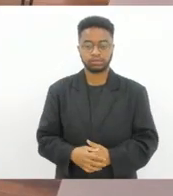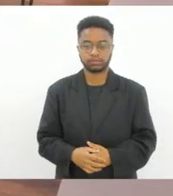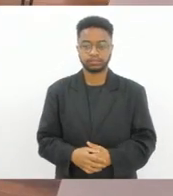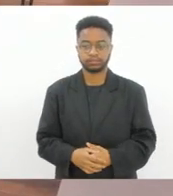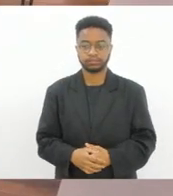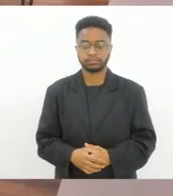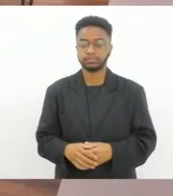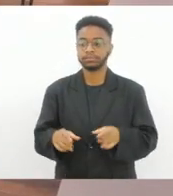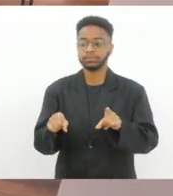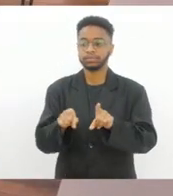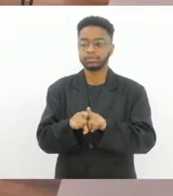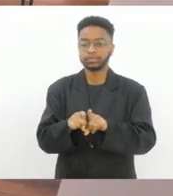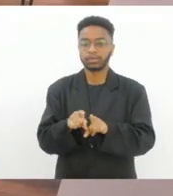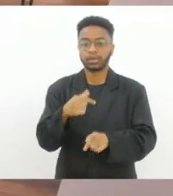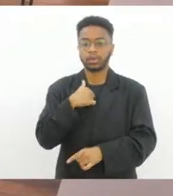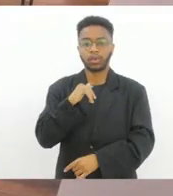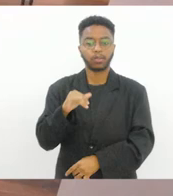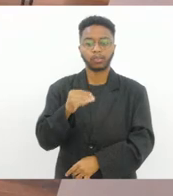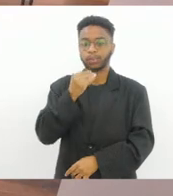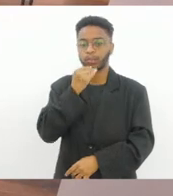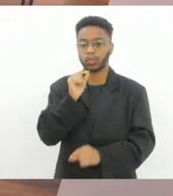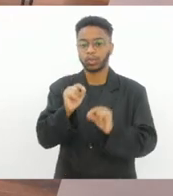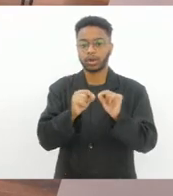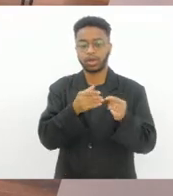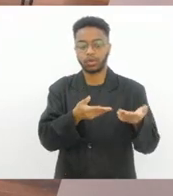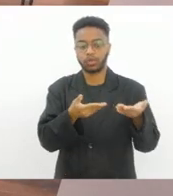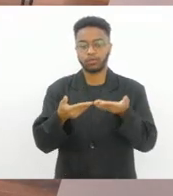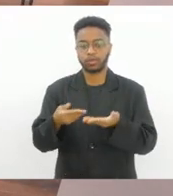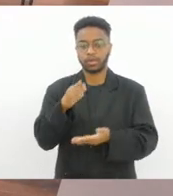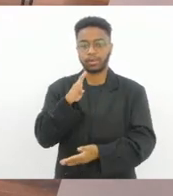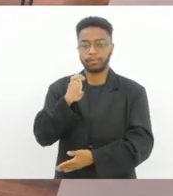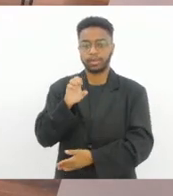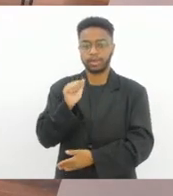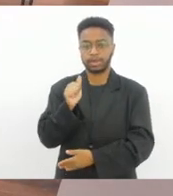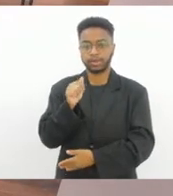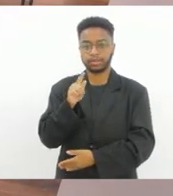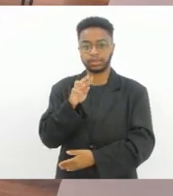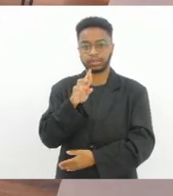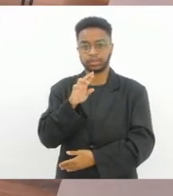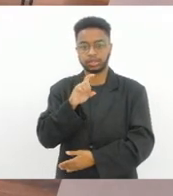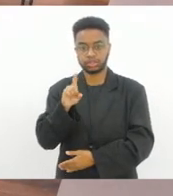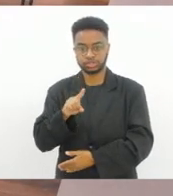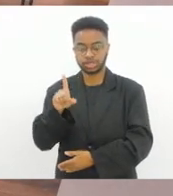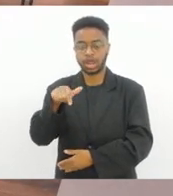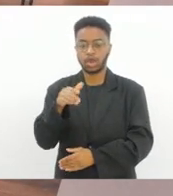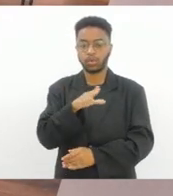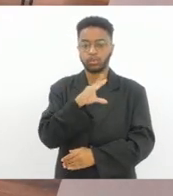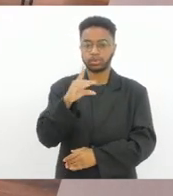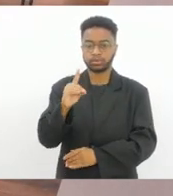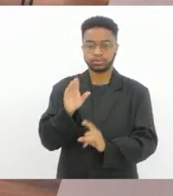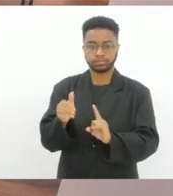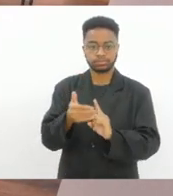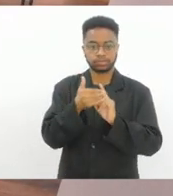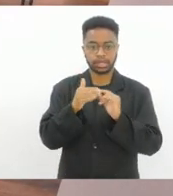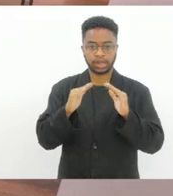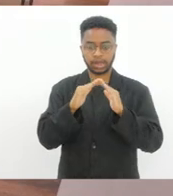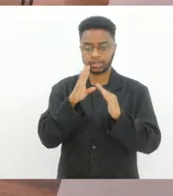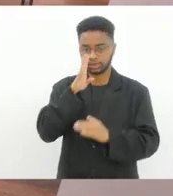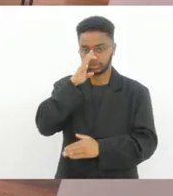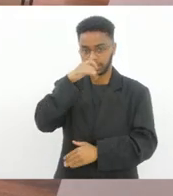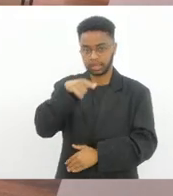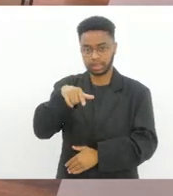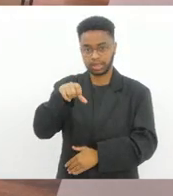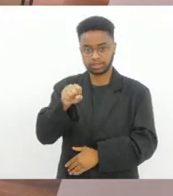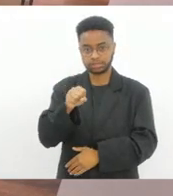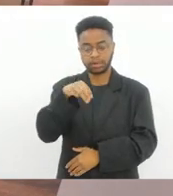E aproveito para convidar a senhora Beatriz Adura, coordenadora do acolhimento da Casa de Resistência Lésbicas da